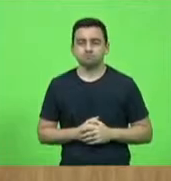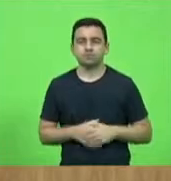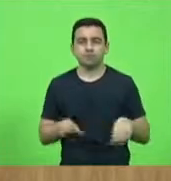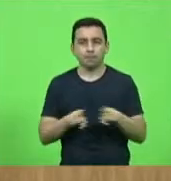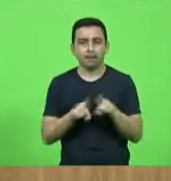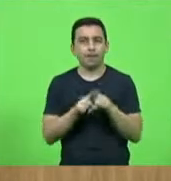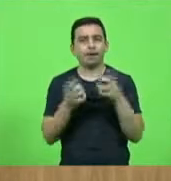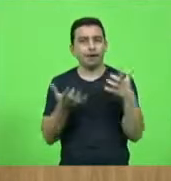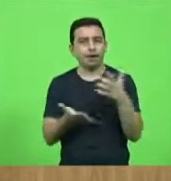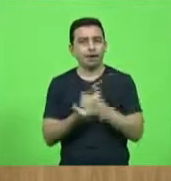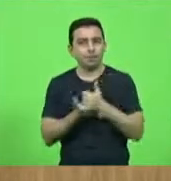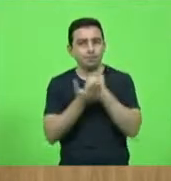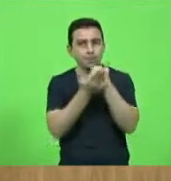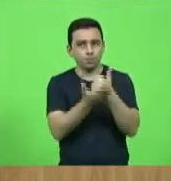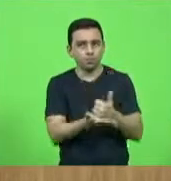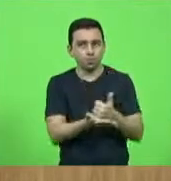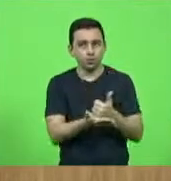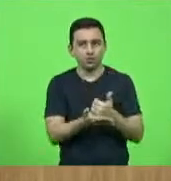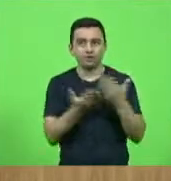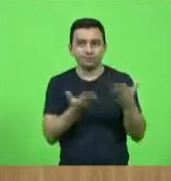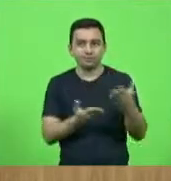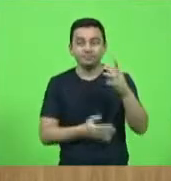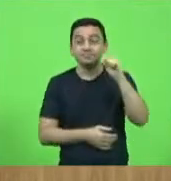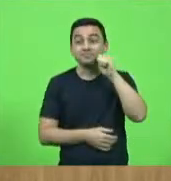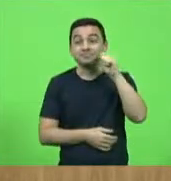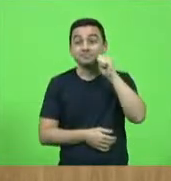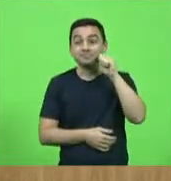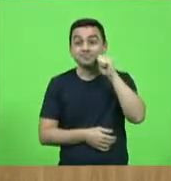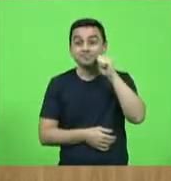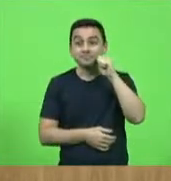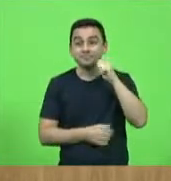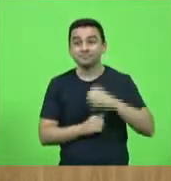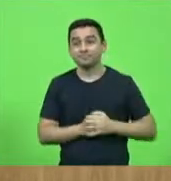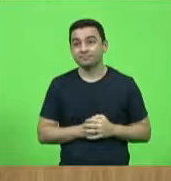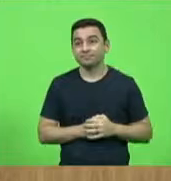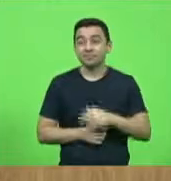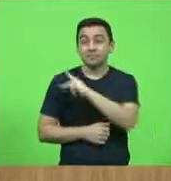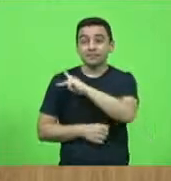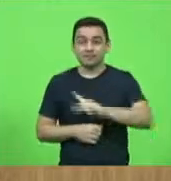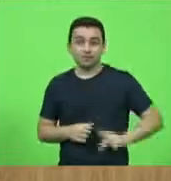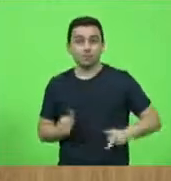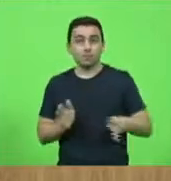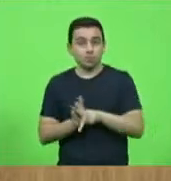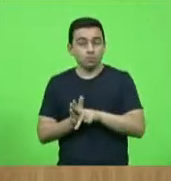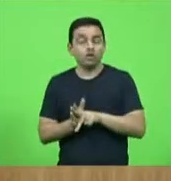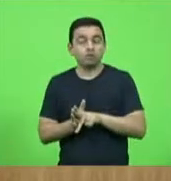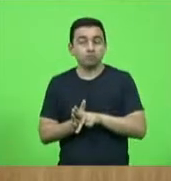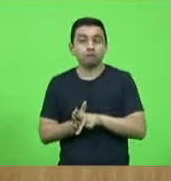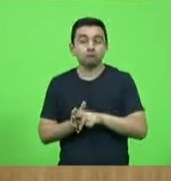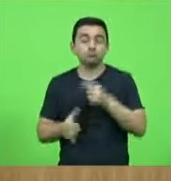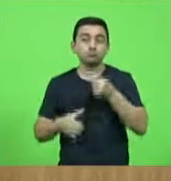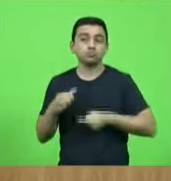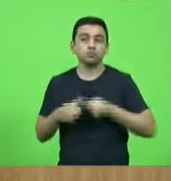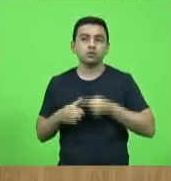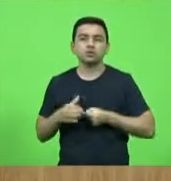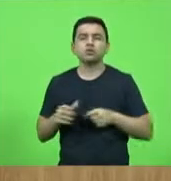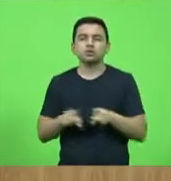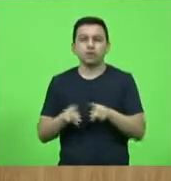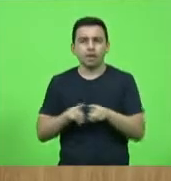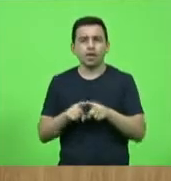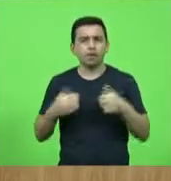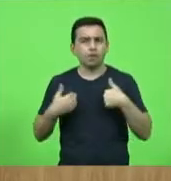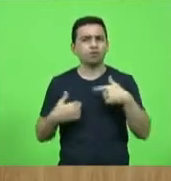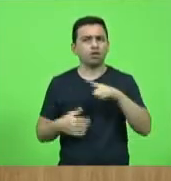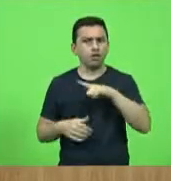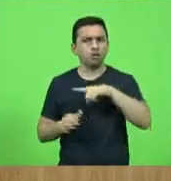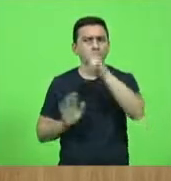apoio à candidatura da Ana Campagnolo para essa presidência dessa comissão. E, inclusive, eu também tenho projetos